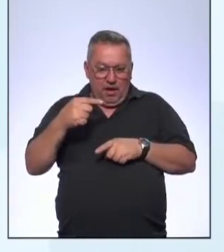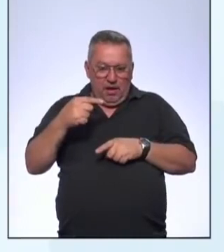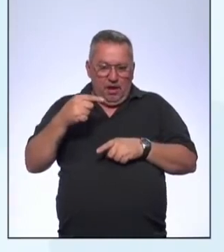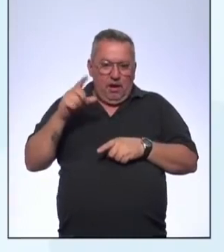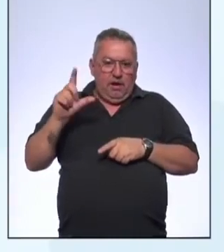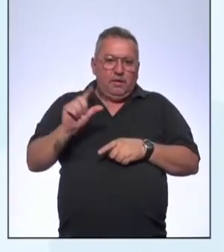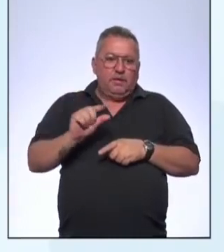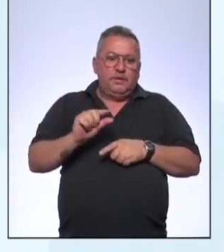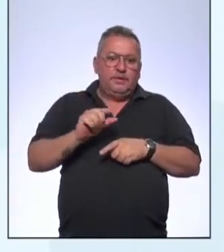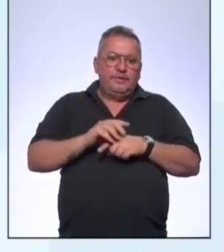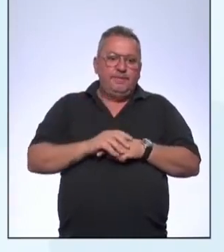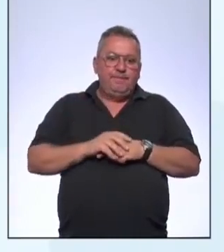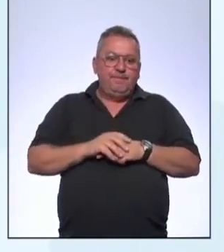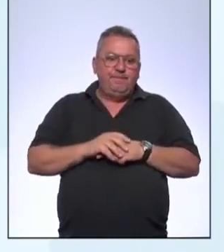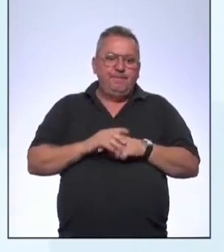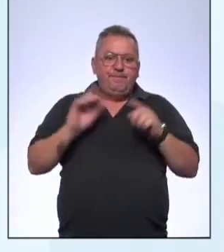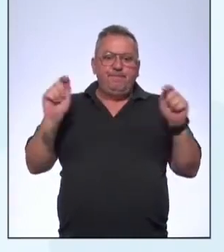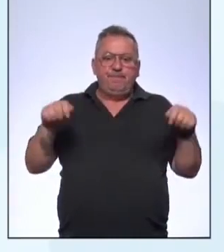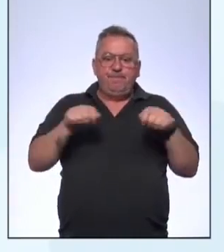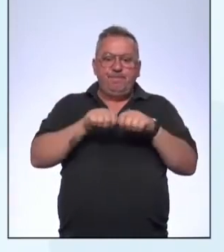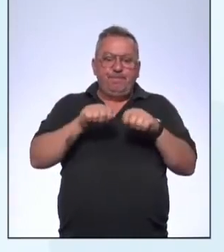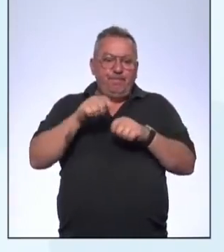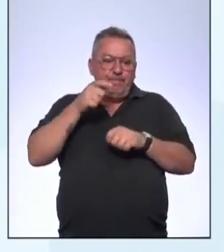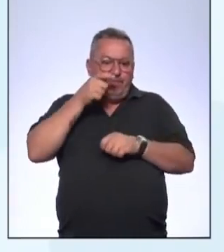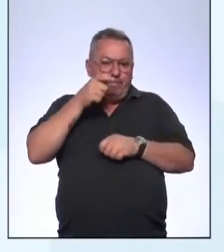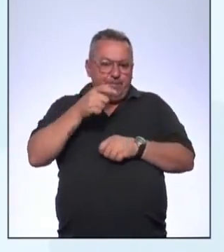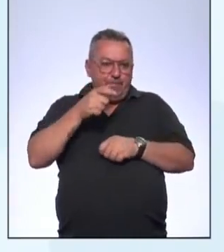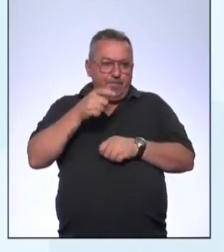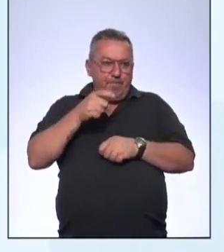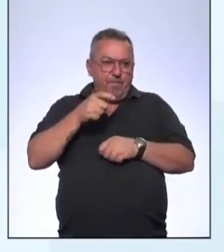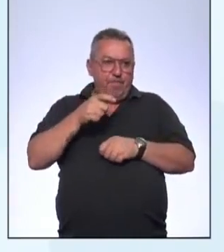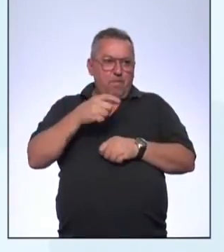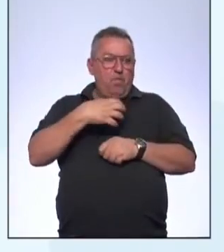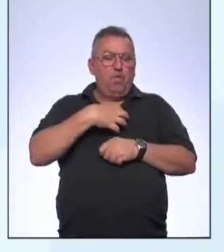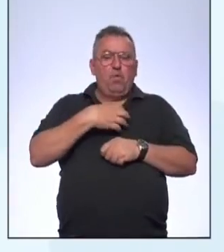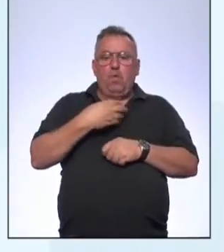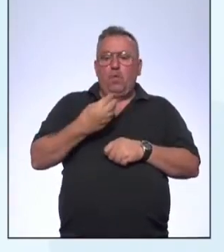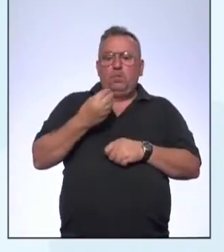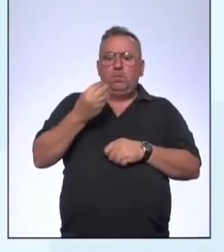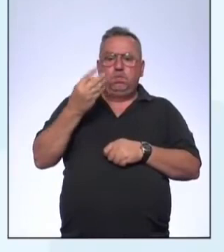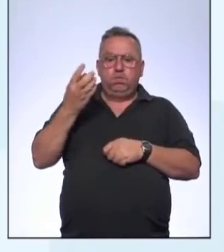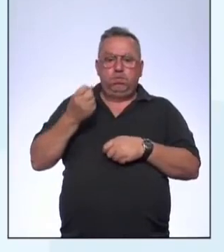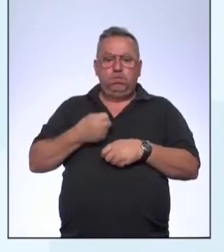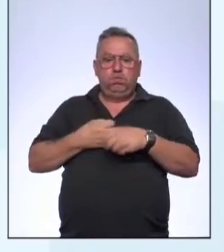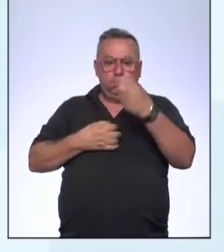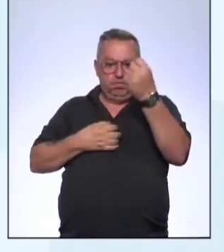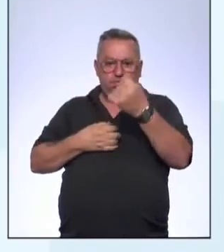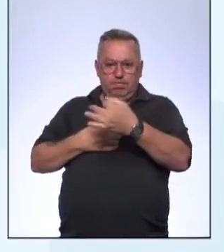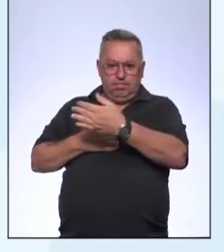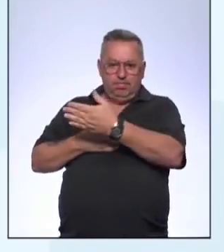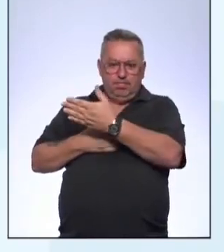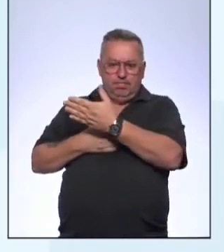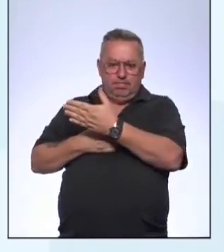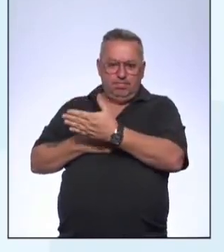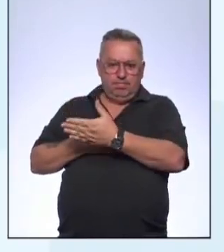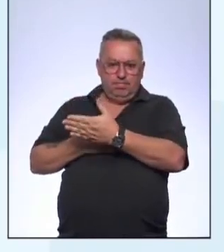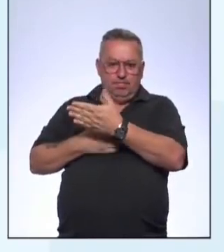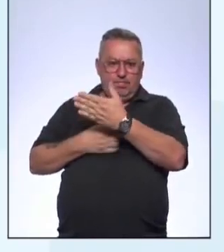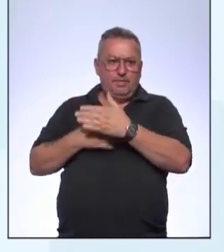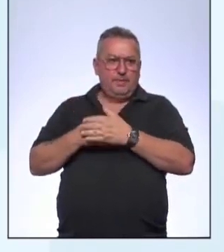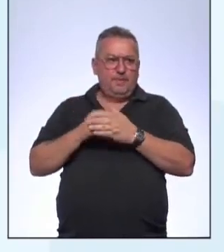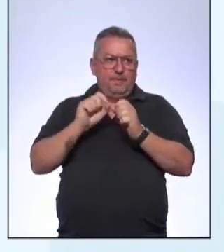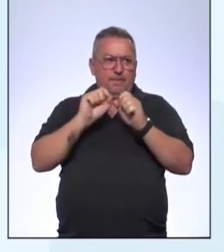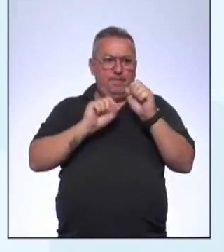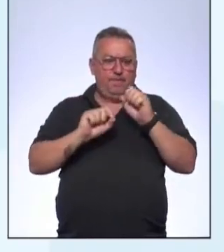do menor. Então, eu posso observar e entender isso da seguinte forma. Ó, vamos tentar reescrever essa